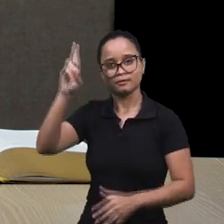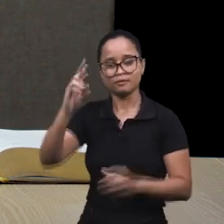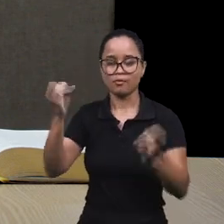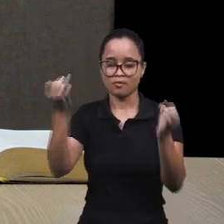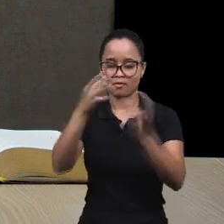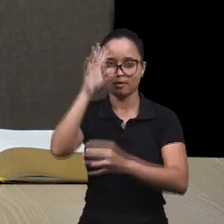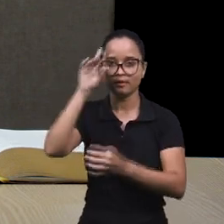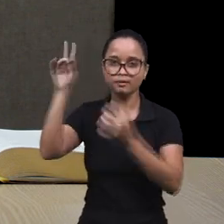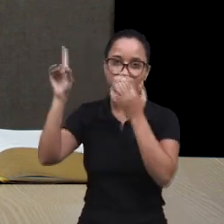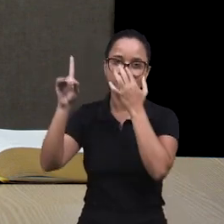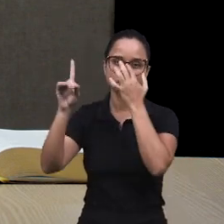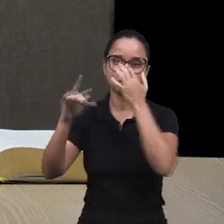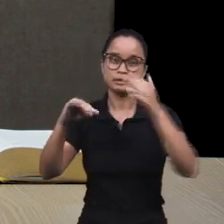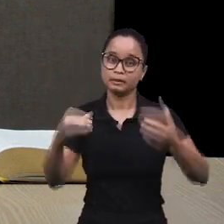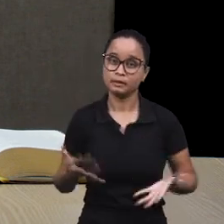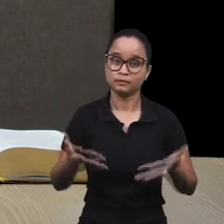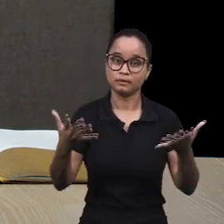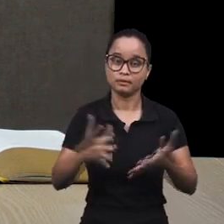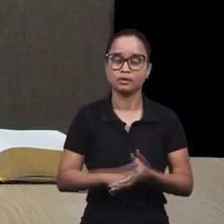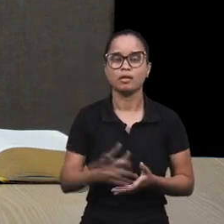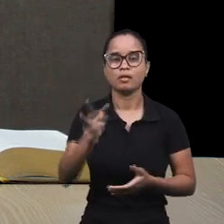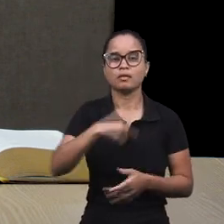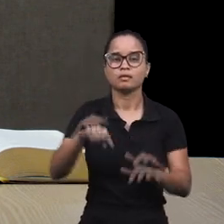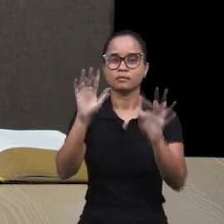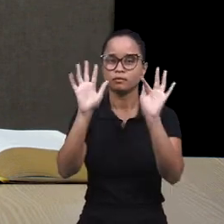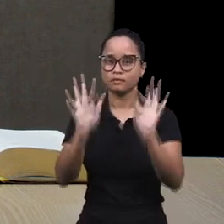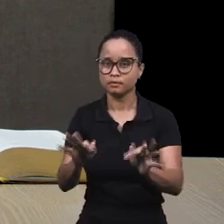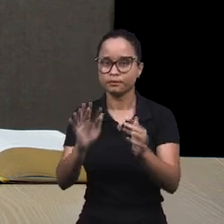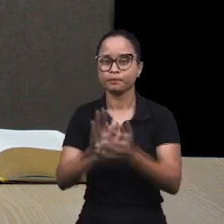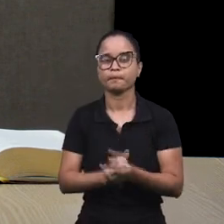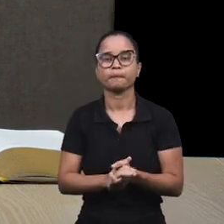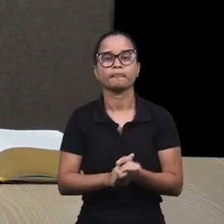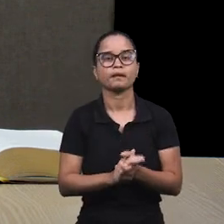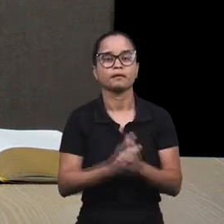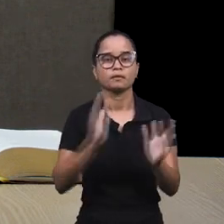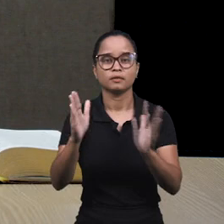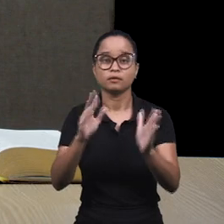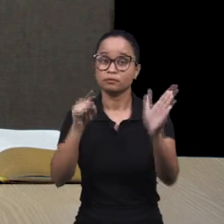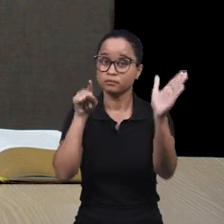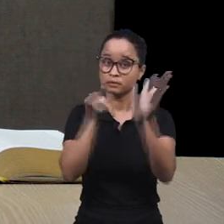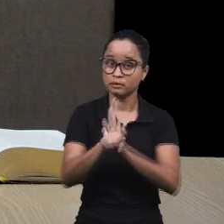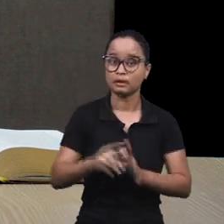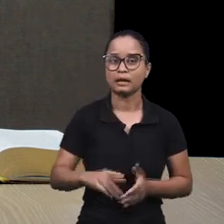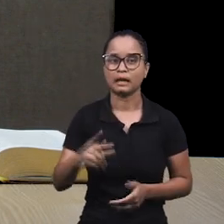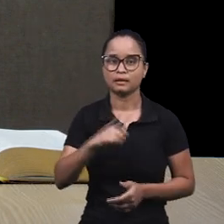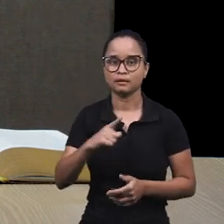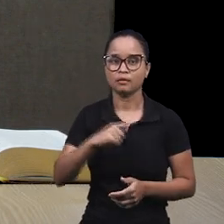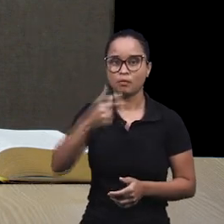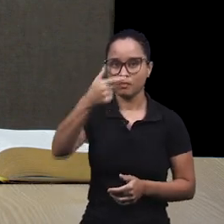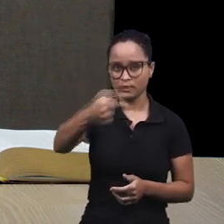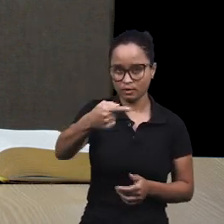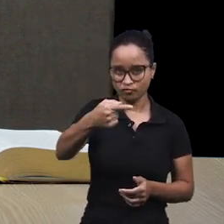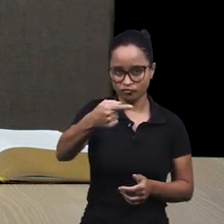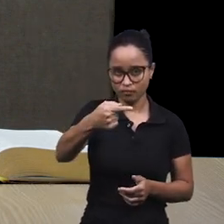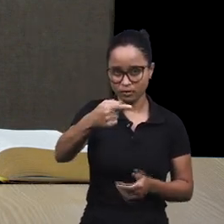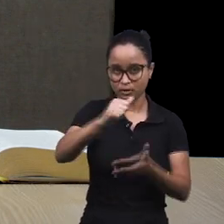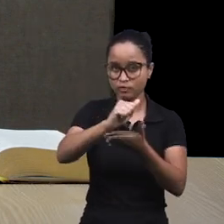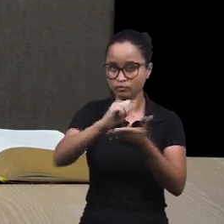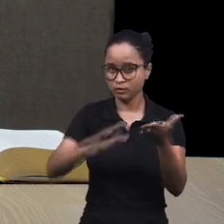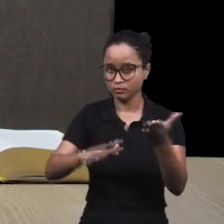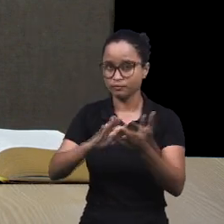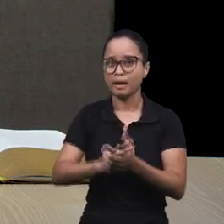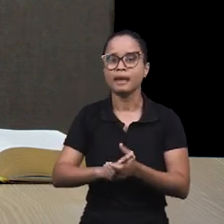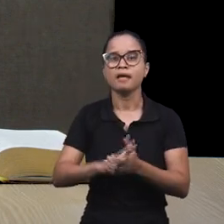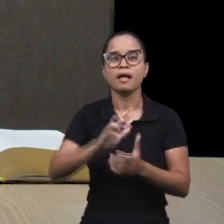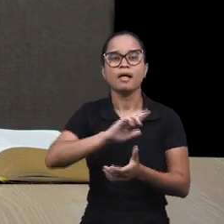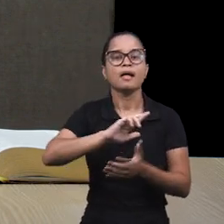seja o Senhor. Glória a Deus. Assim, irmãos, nós encerramos esta parte das perguntas e temos agora uma 7ª tarefa, que não é